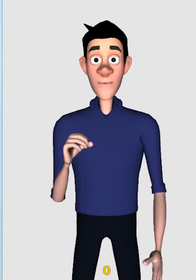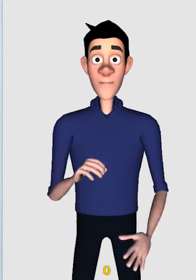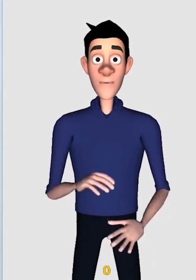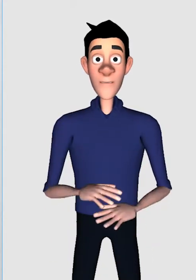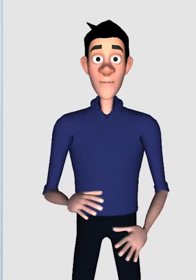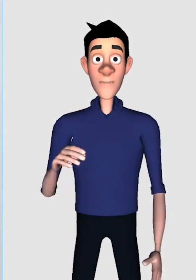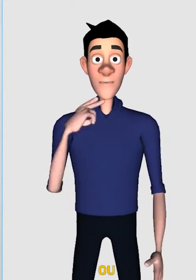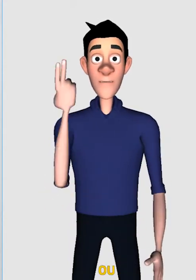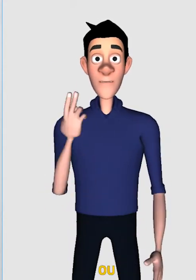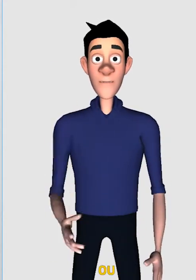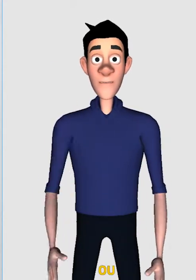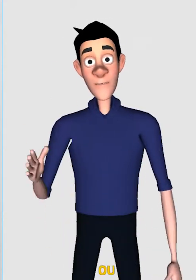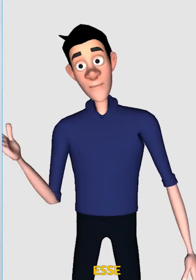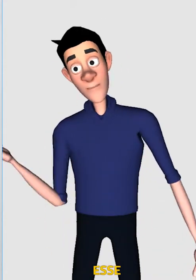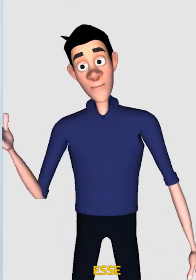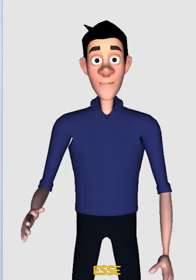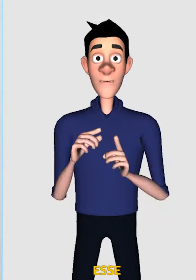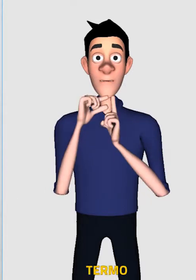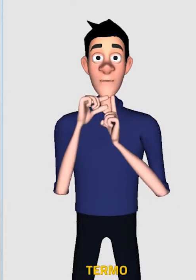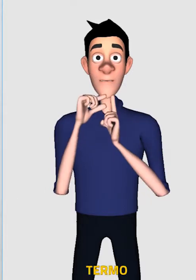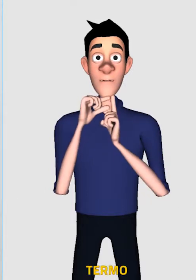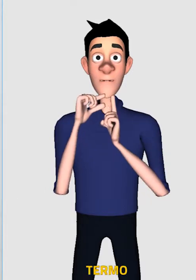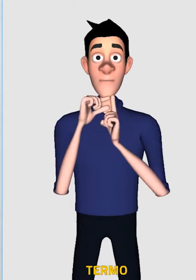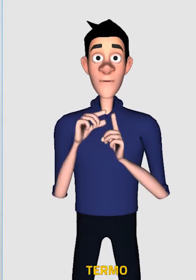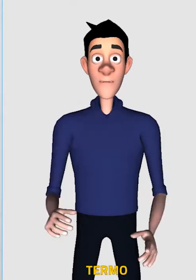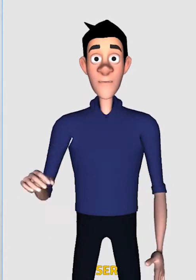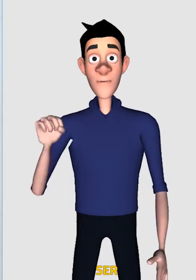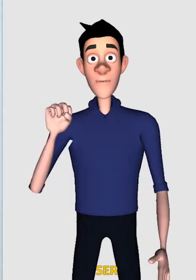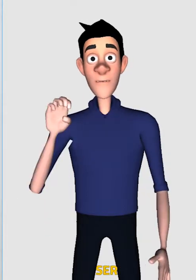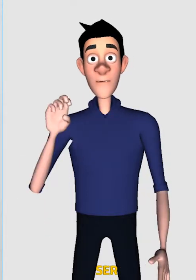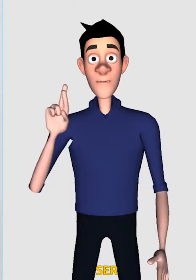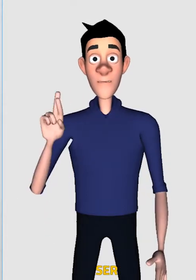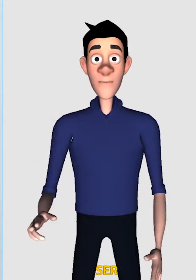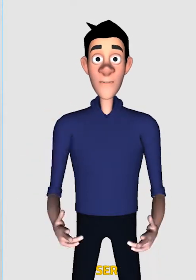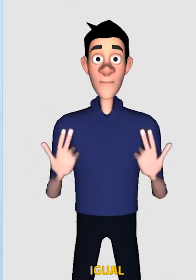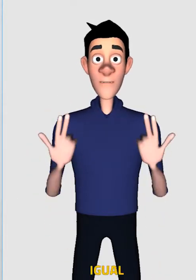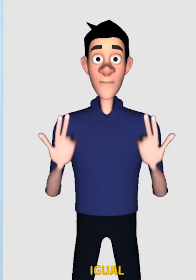gt sobre 2 é igual a zero.